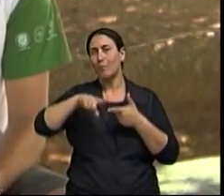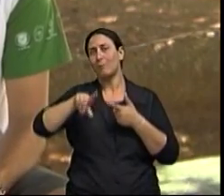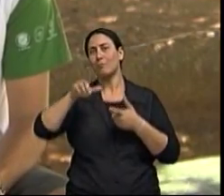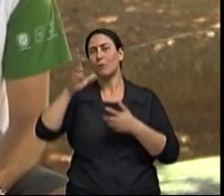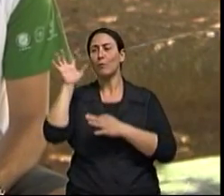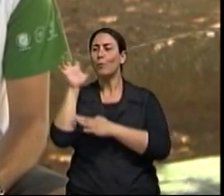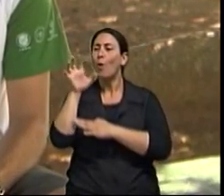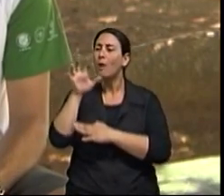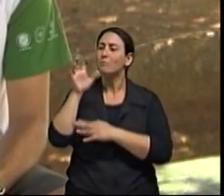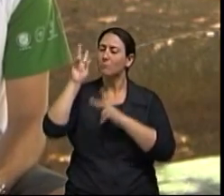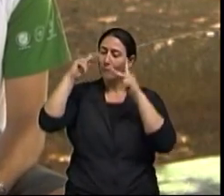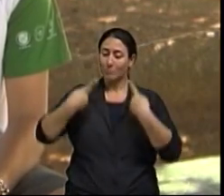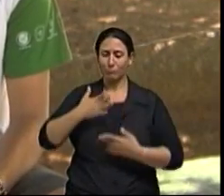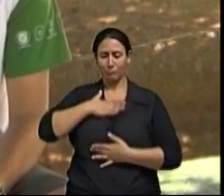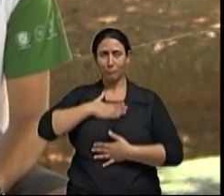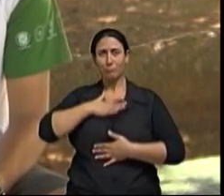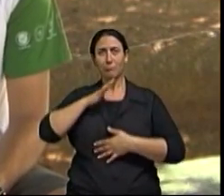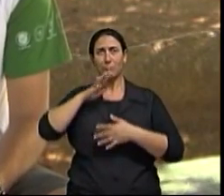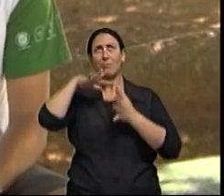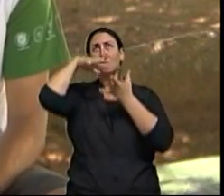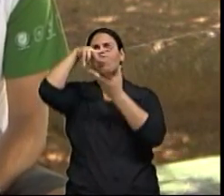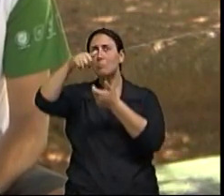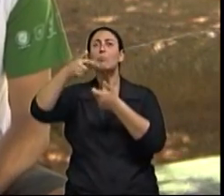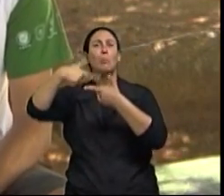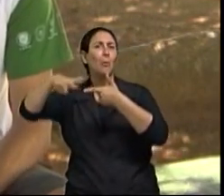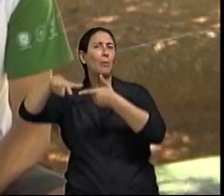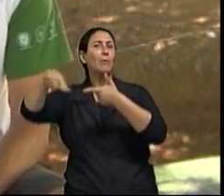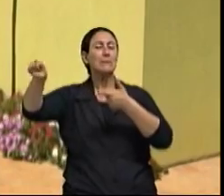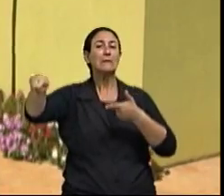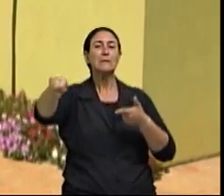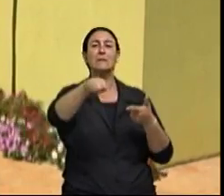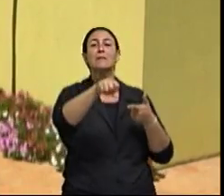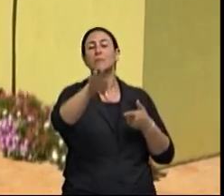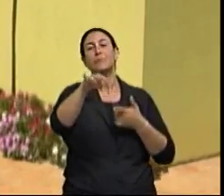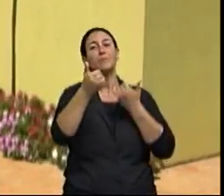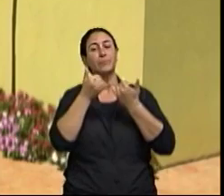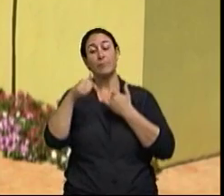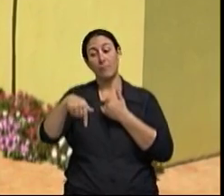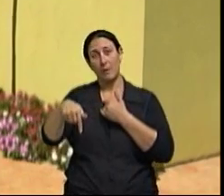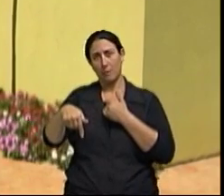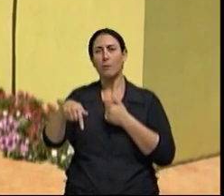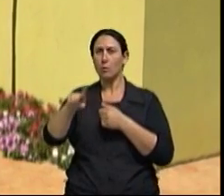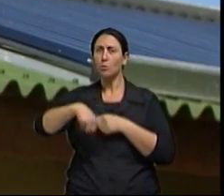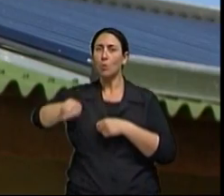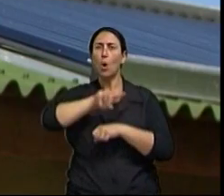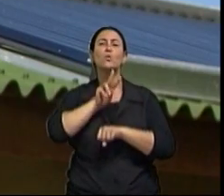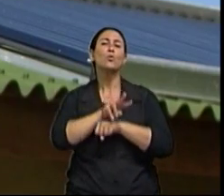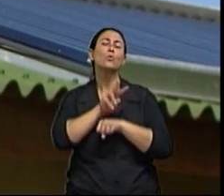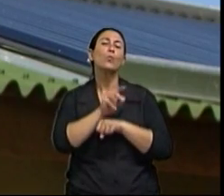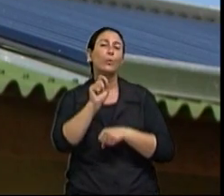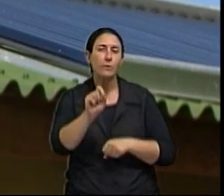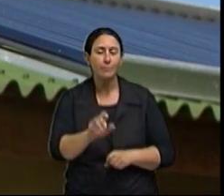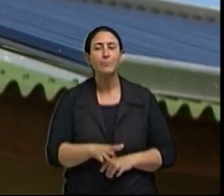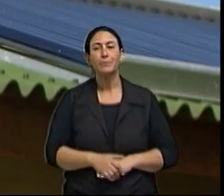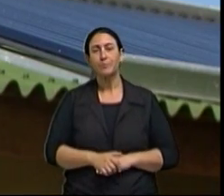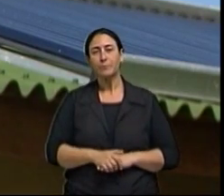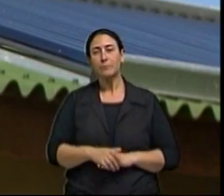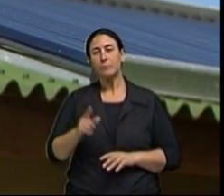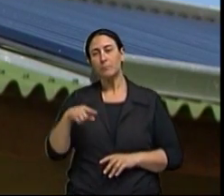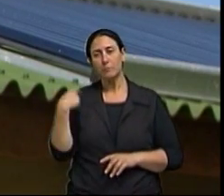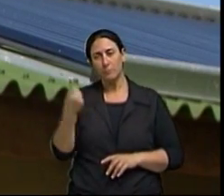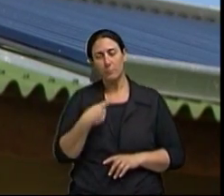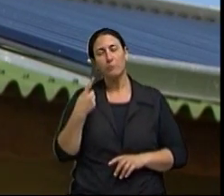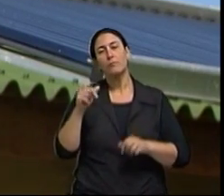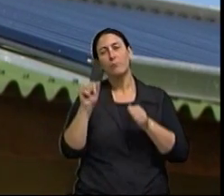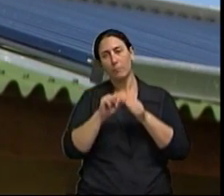dos aspectos das mudanças climáticas. Por exemplo, aqui na fazenda a gente tem algumas ações relacionadas a isso. A gente realiza a